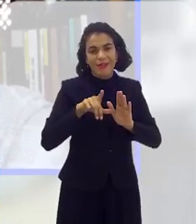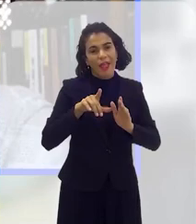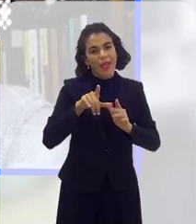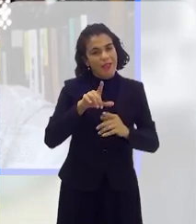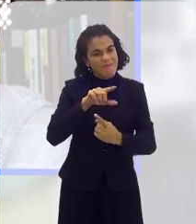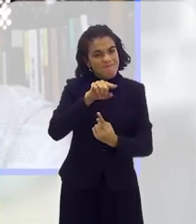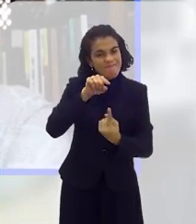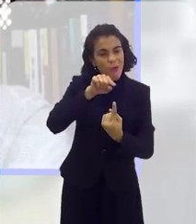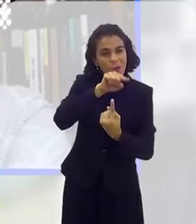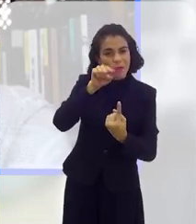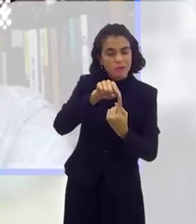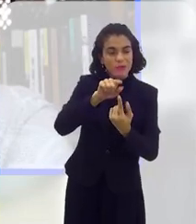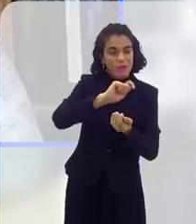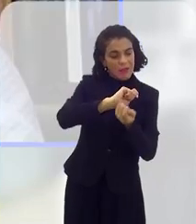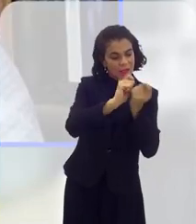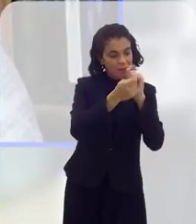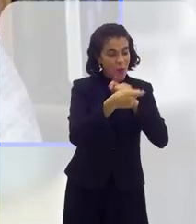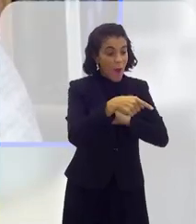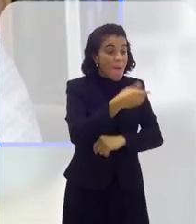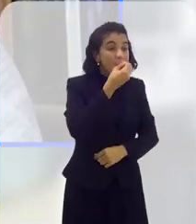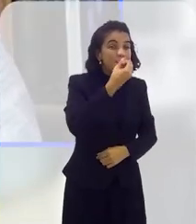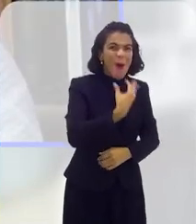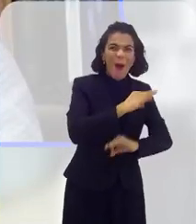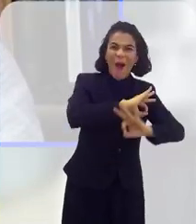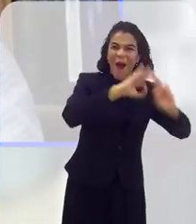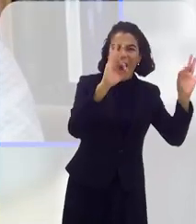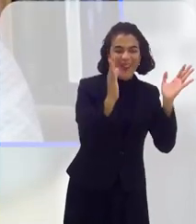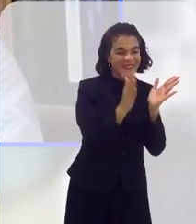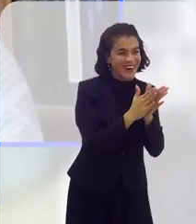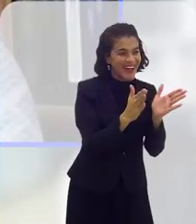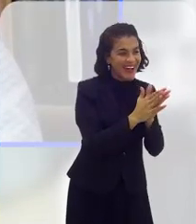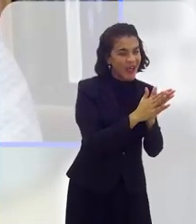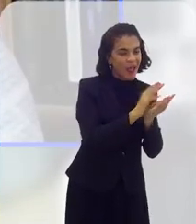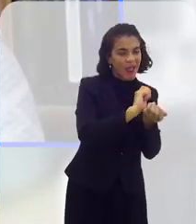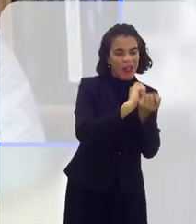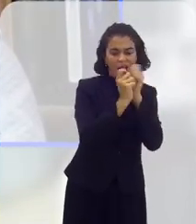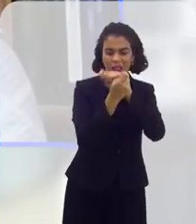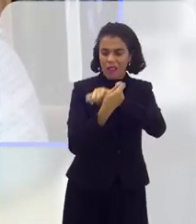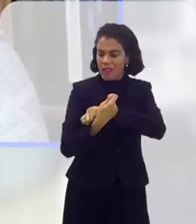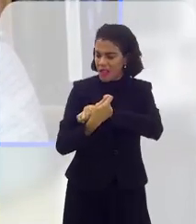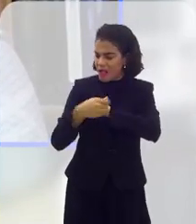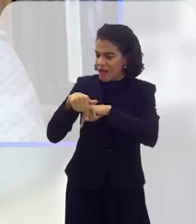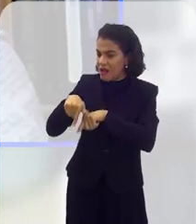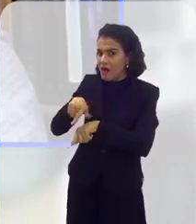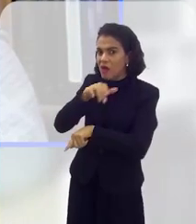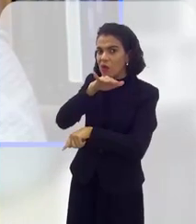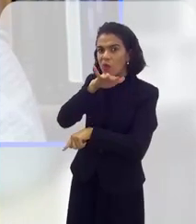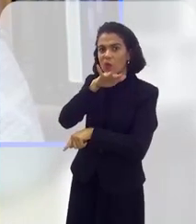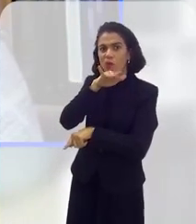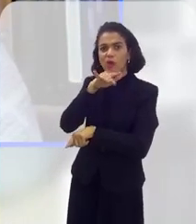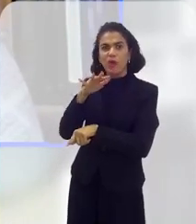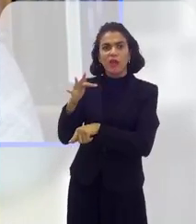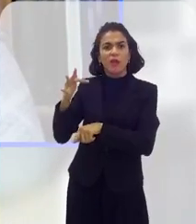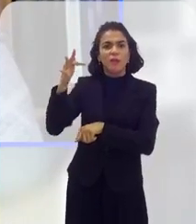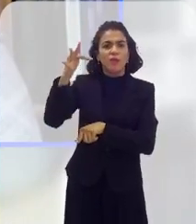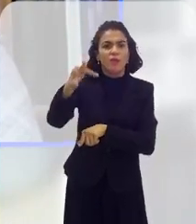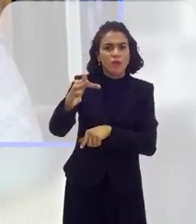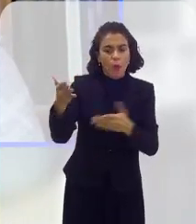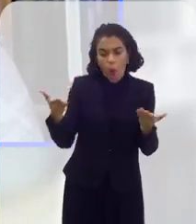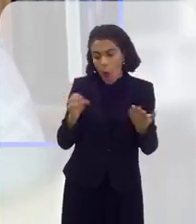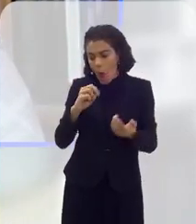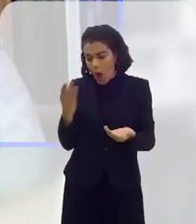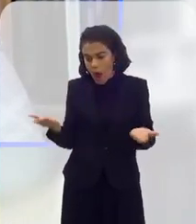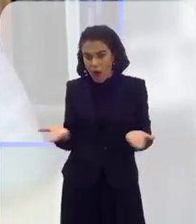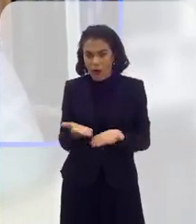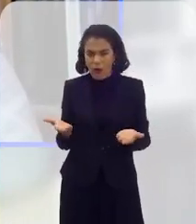tem essa tendência de transformar uma coisa que é muito boa na sua origem e trazê-la para o futuro, trazê-la